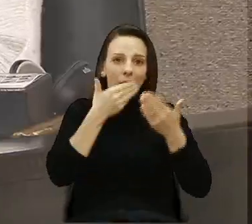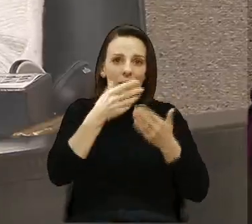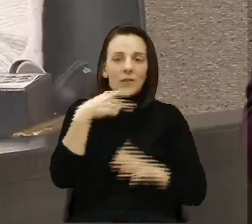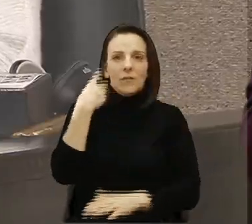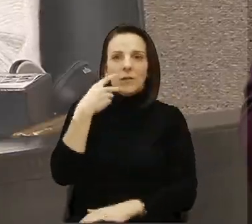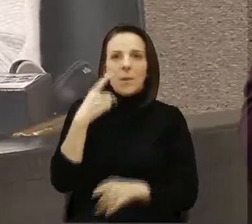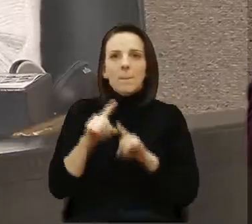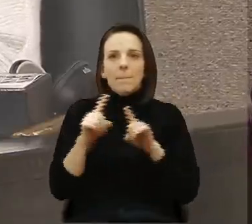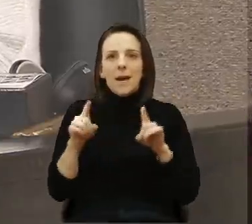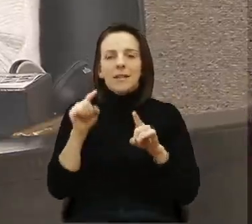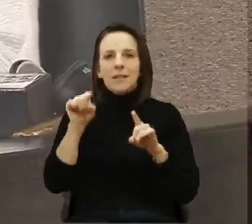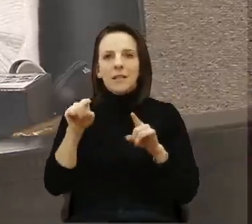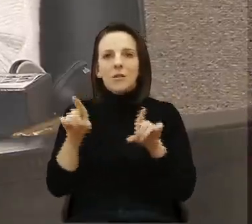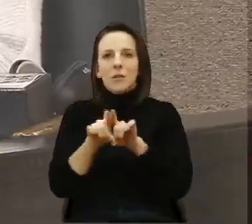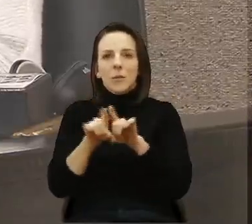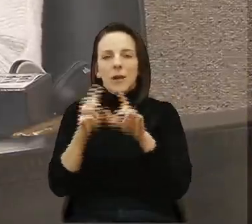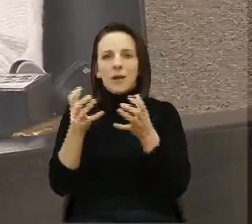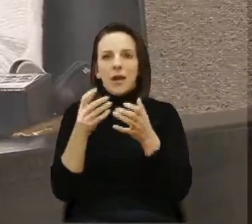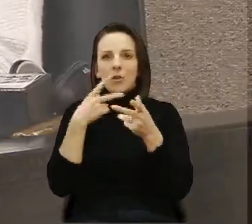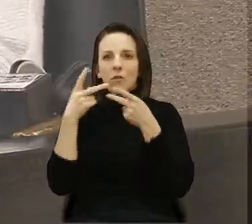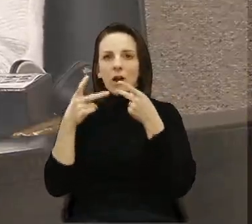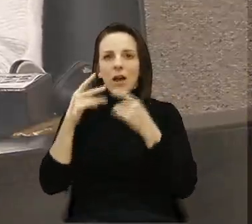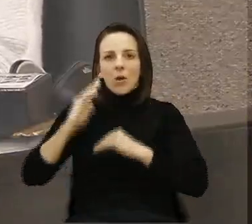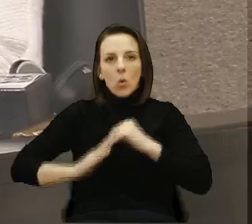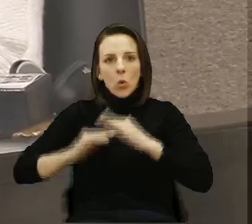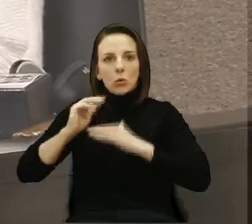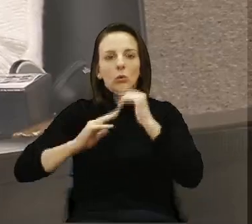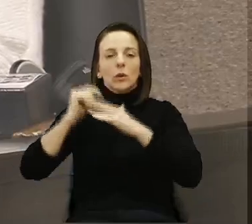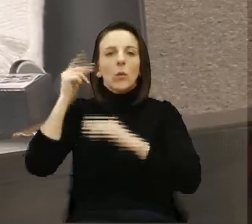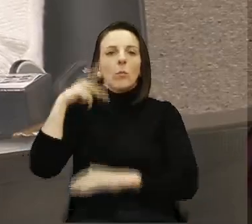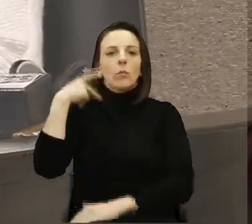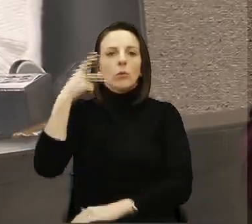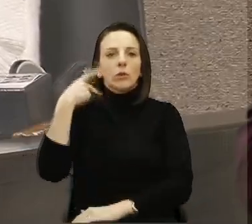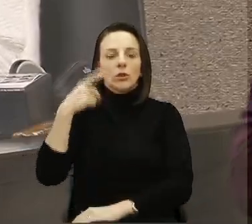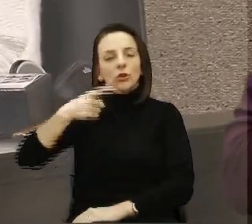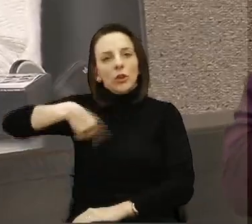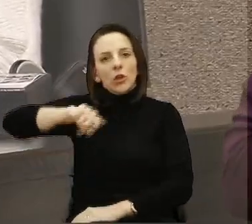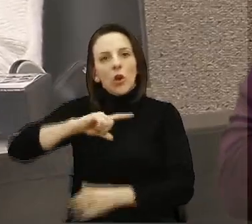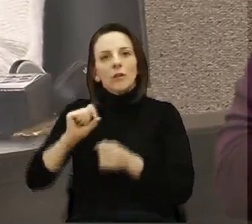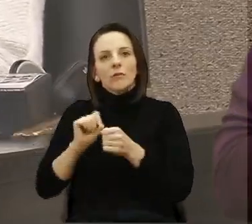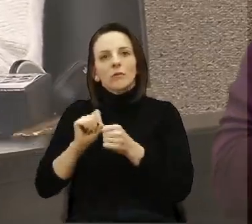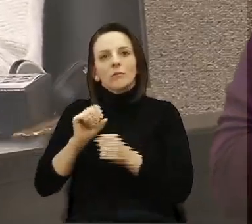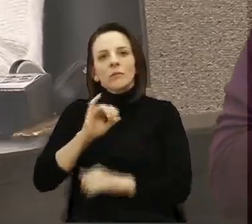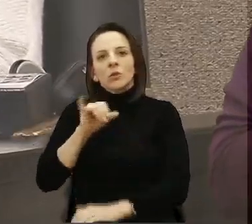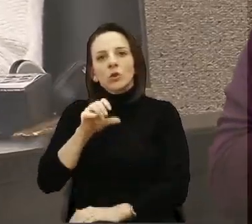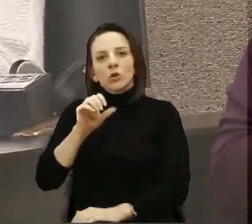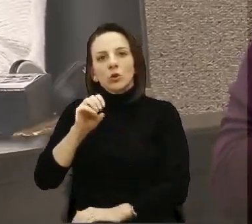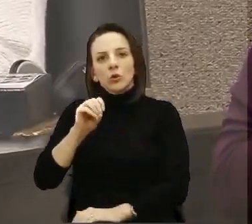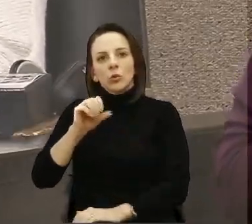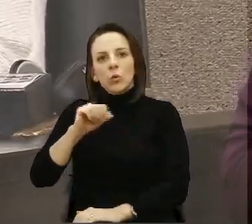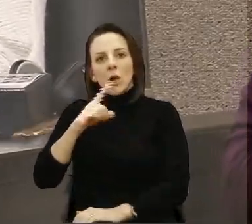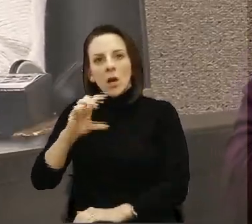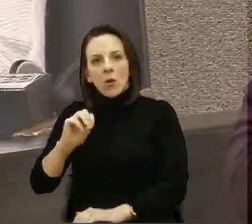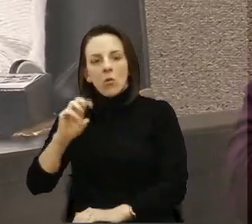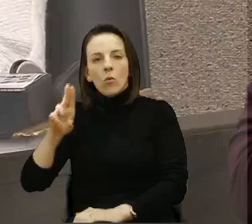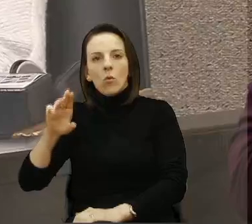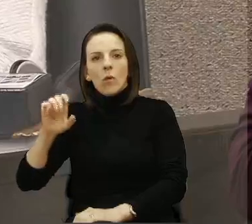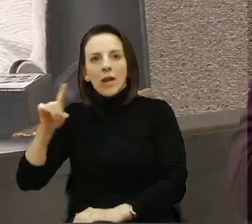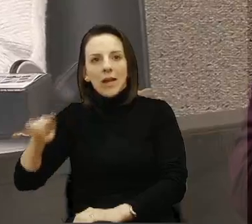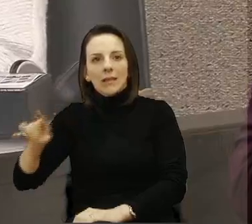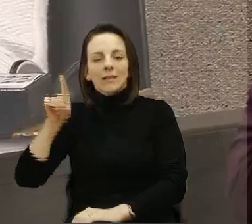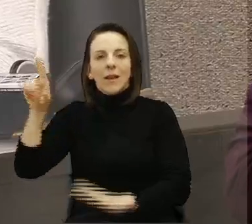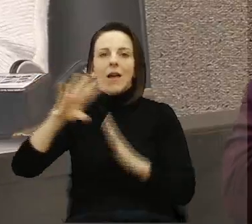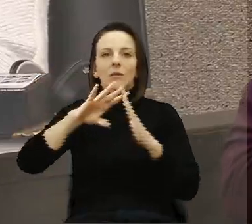construção política que a gente fez com o João Ues, lá do Samay, que foi, então, esse valor de 5 milhões